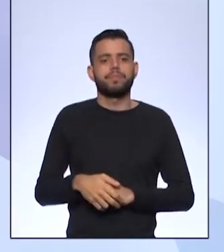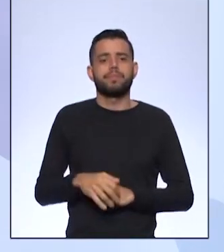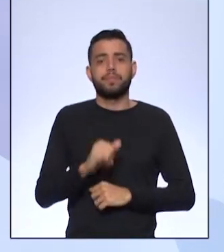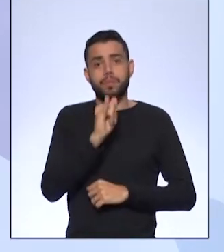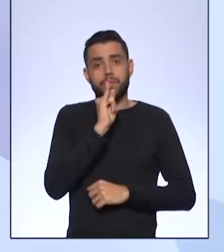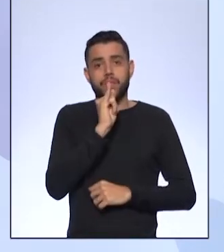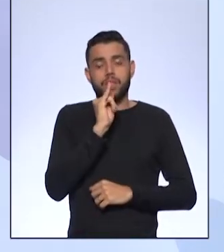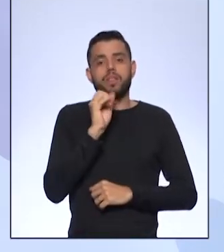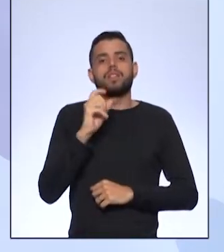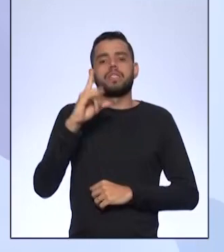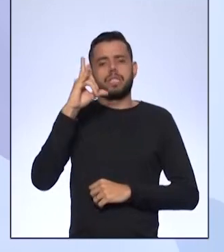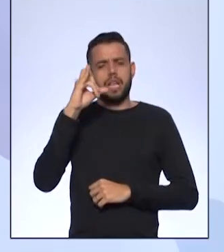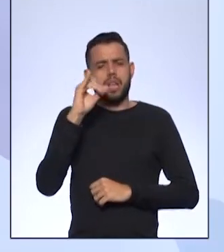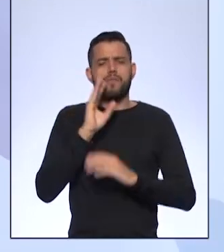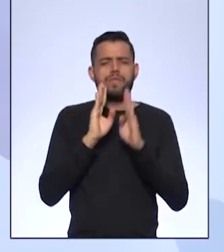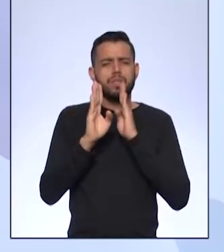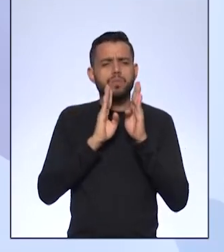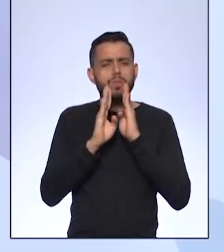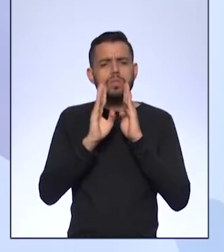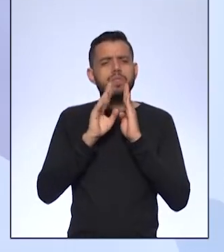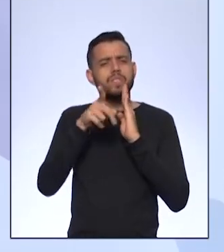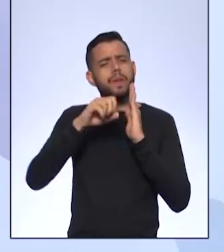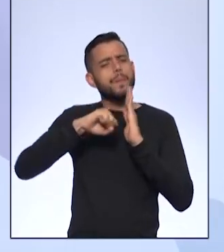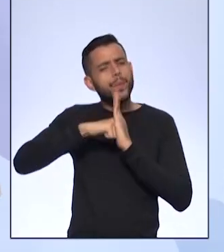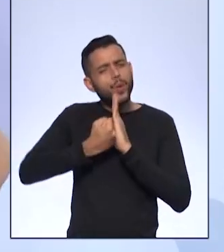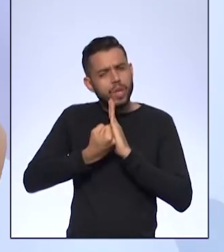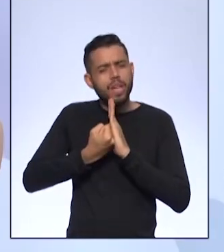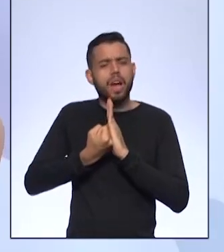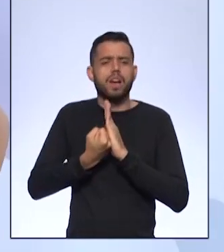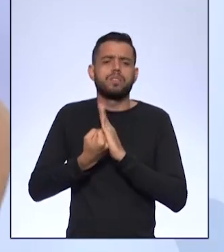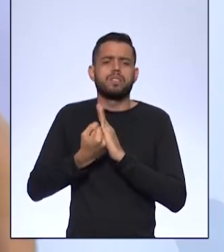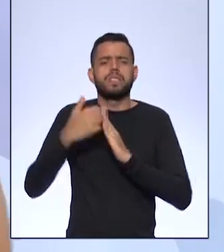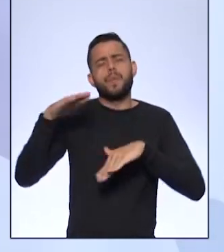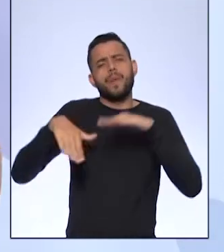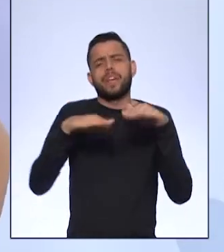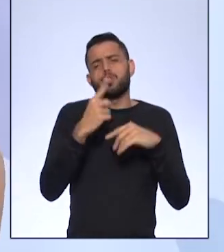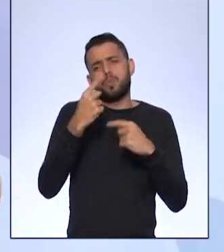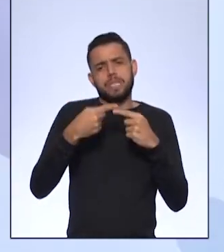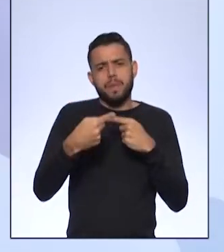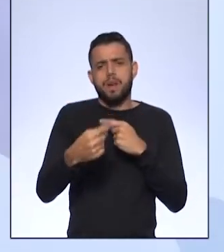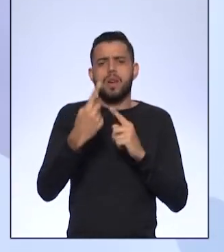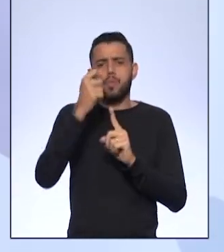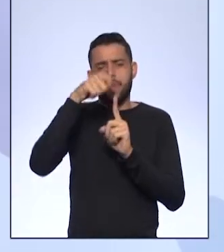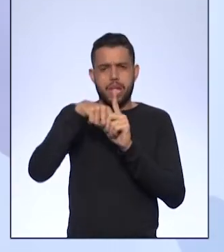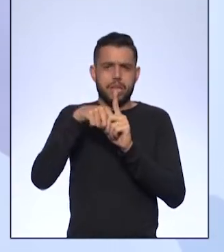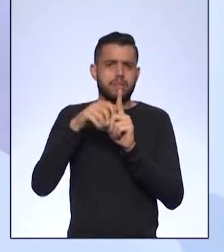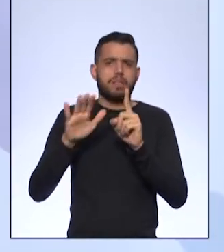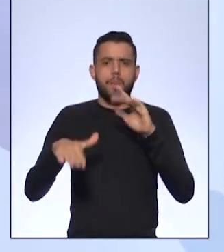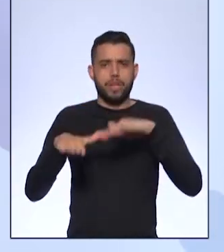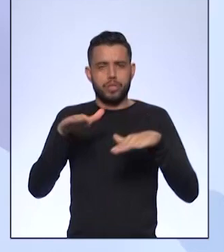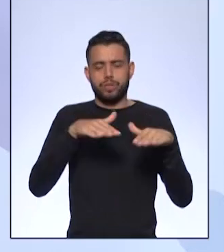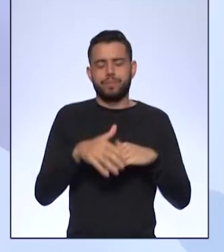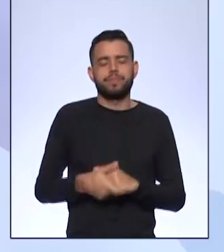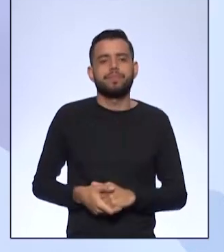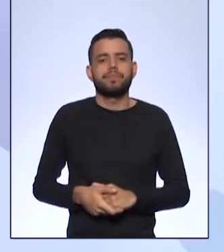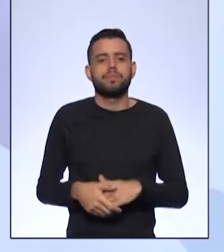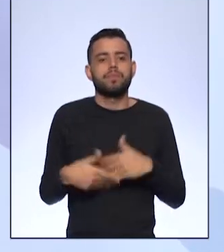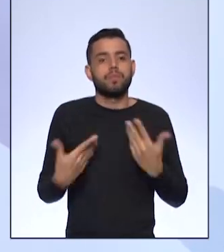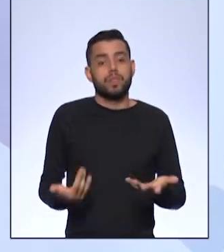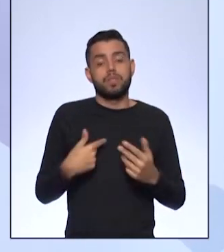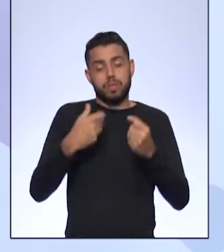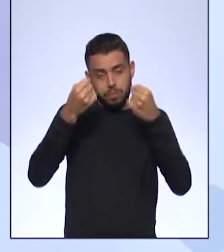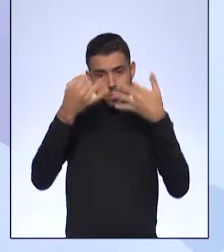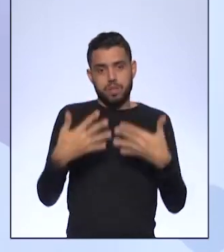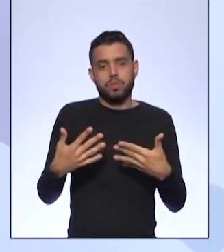do Facebook, você fica bloqueado, dependendo do tipo da gravidade, é por mais tempo, uma semana, um mês, que seja. Quando a gente está falando do centro